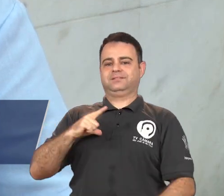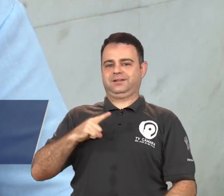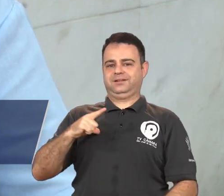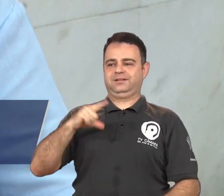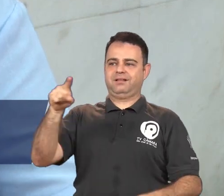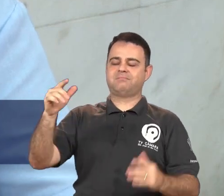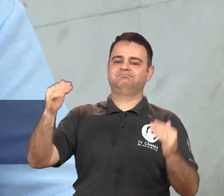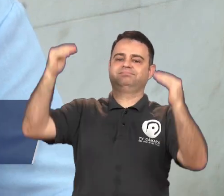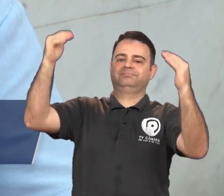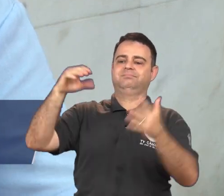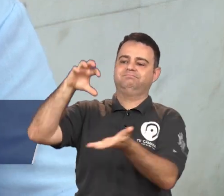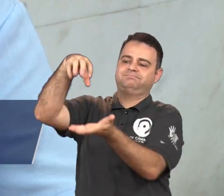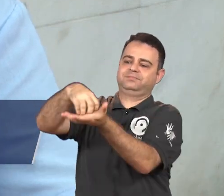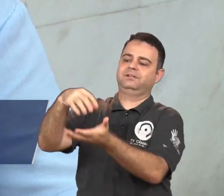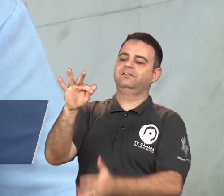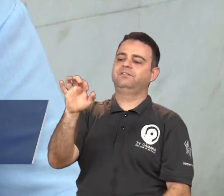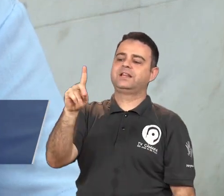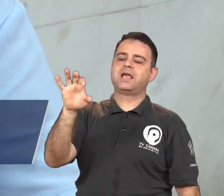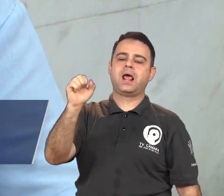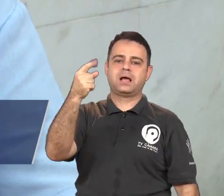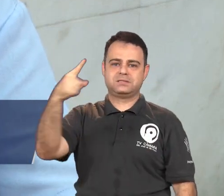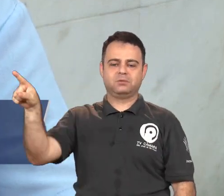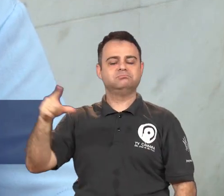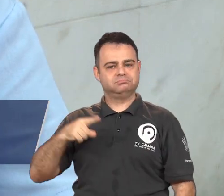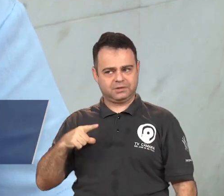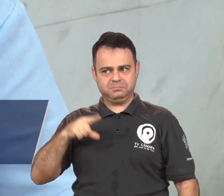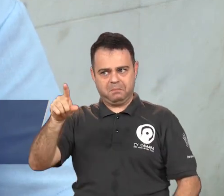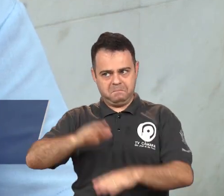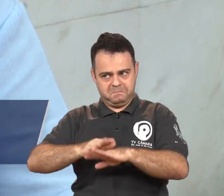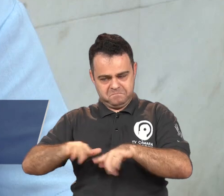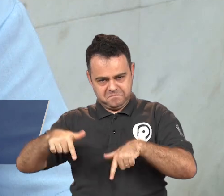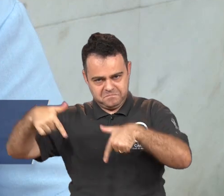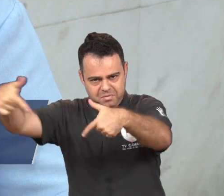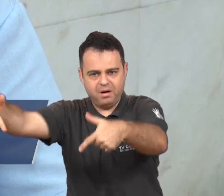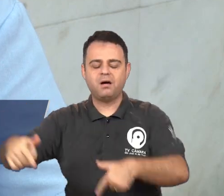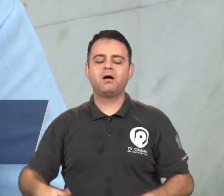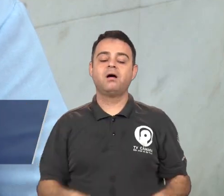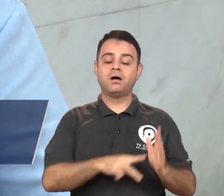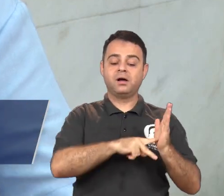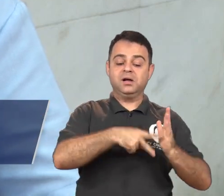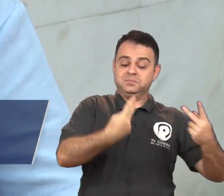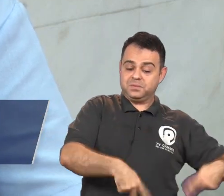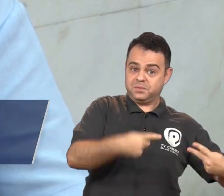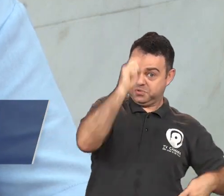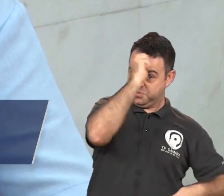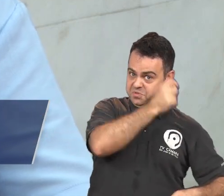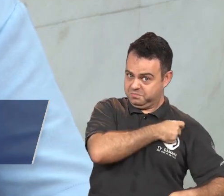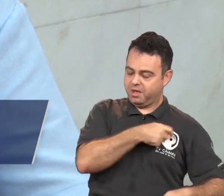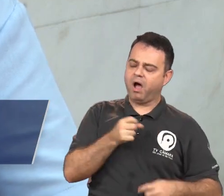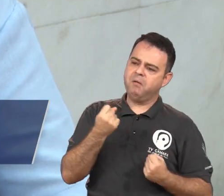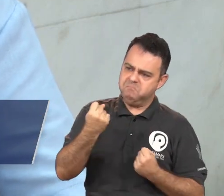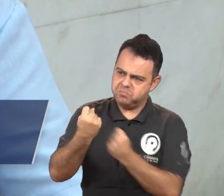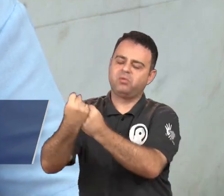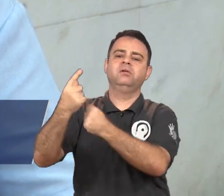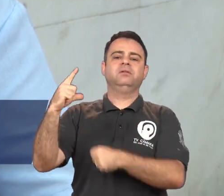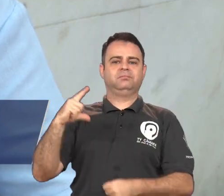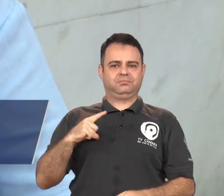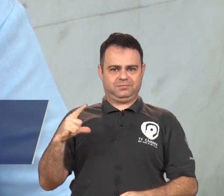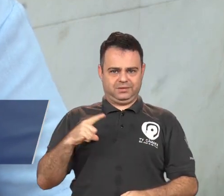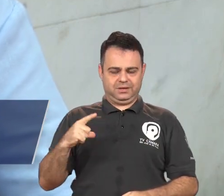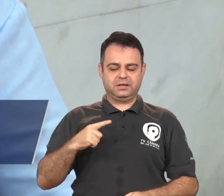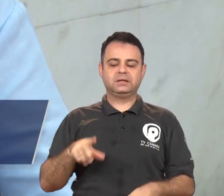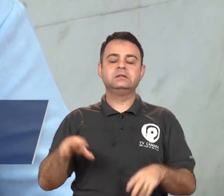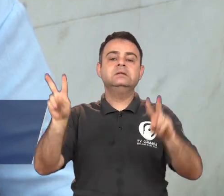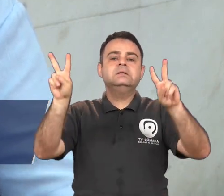pela federação tem uma participação forte, efetiva dos Sim Comerciários. Hoje nós temos eixos, são